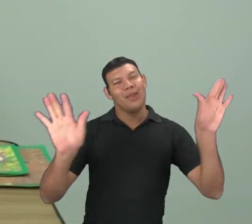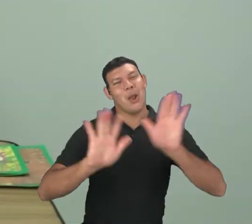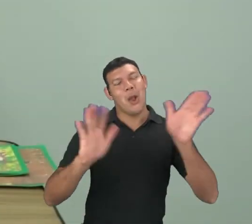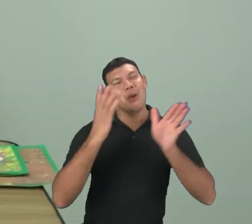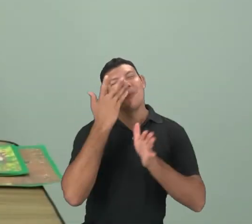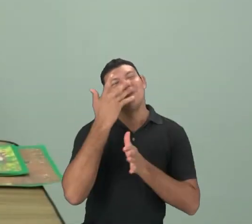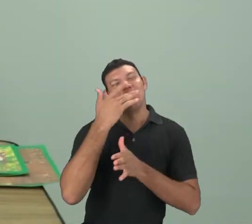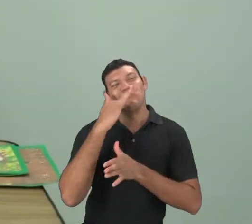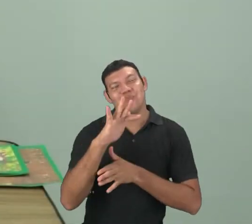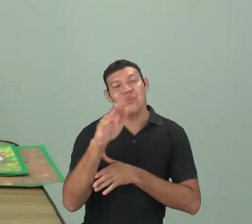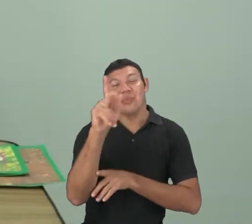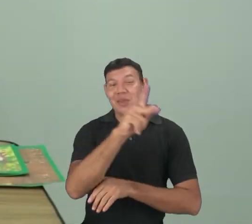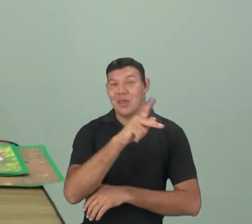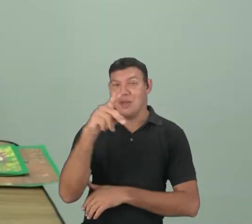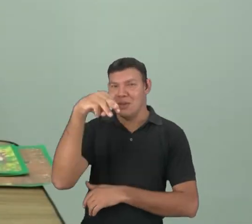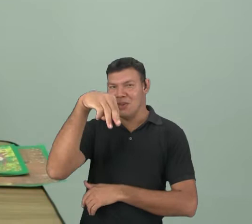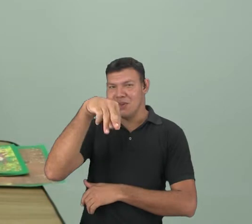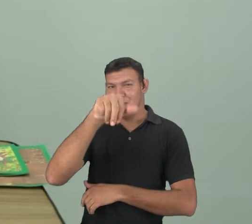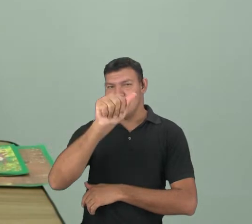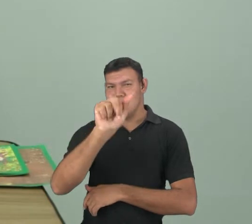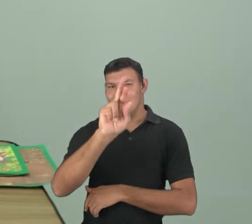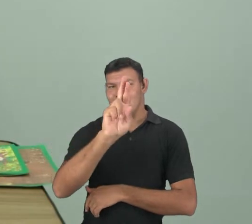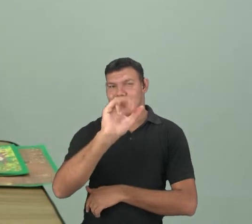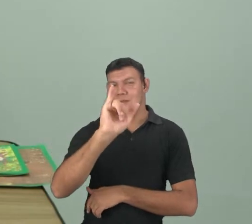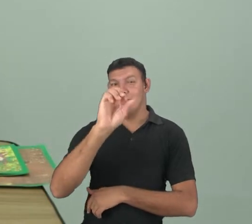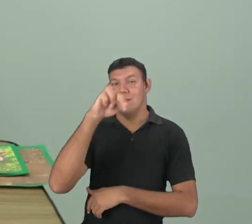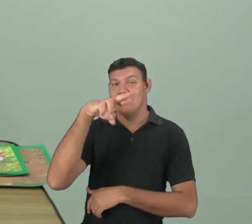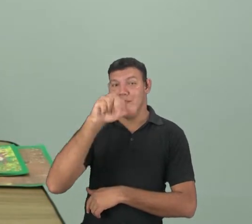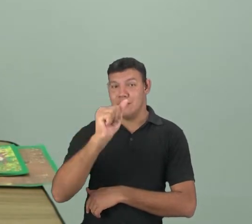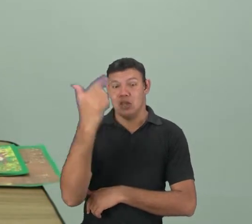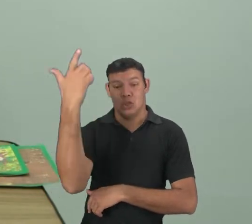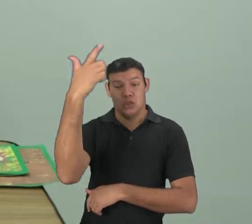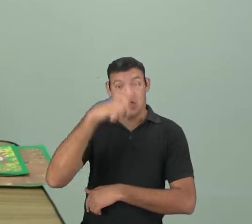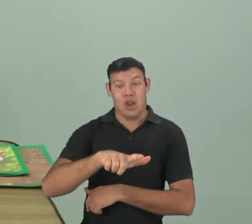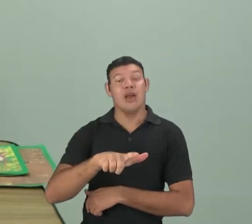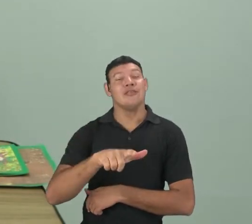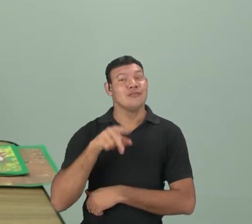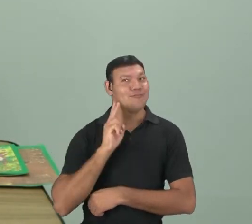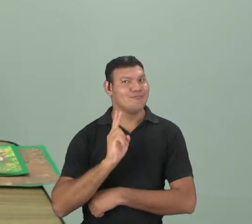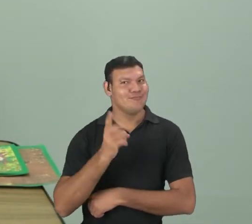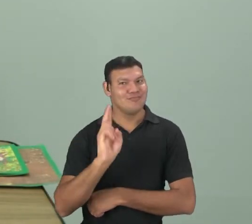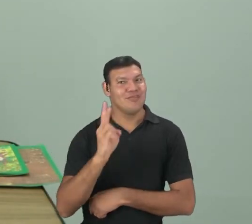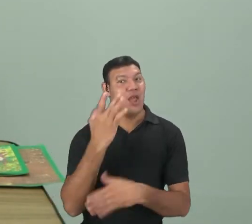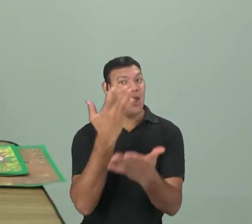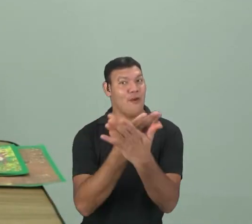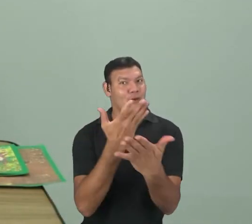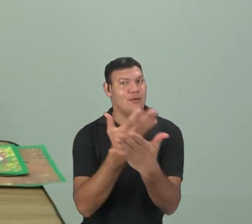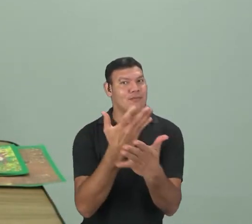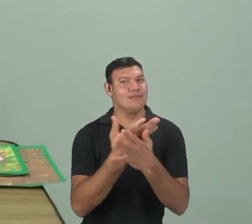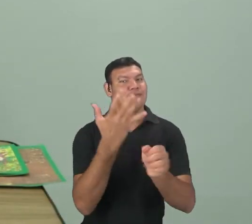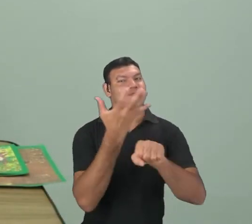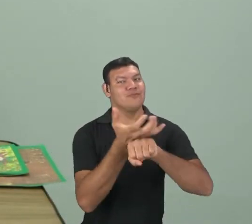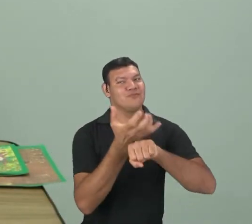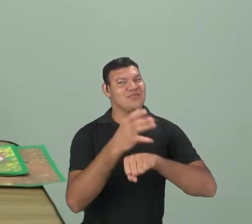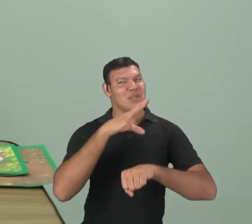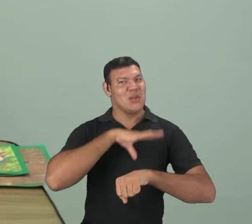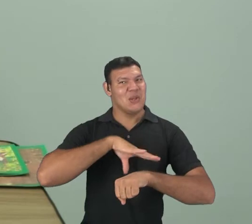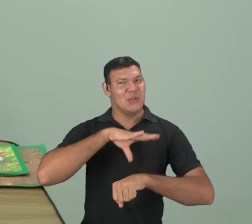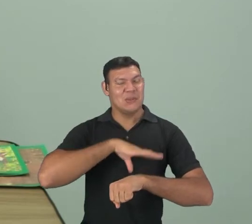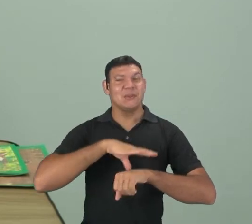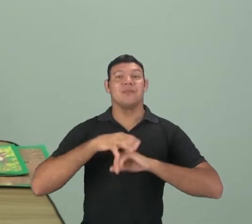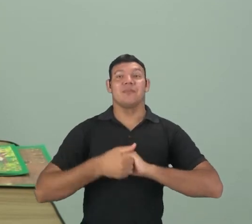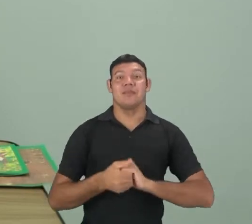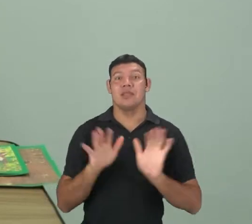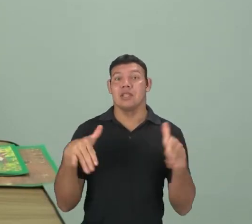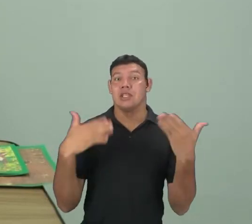Olá, crianças! Eu sou a professora Marina e estamos de volta para darmos continuidade à nossa aula de língua português.